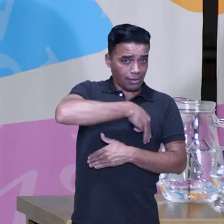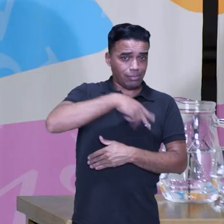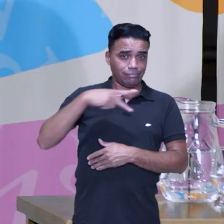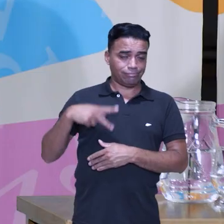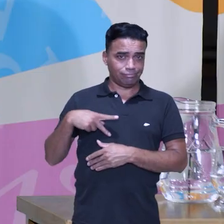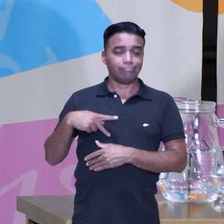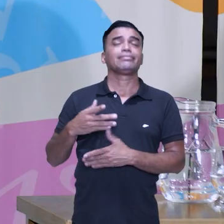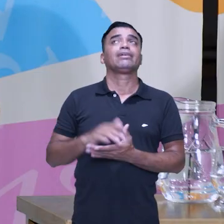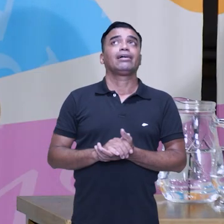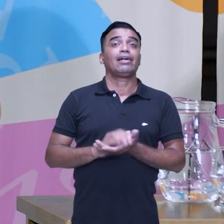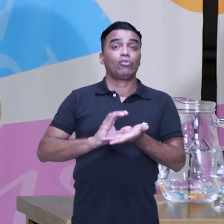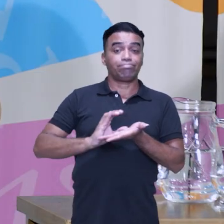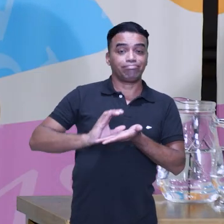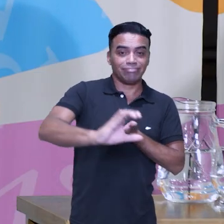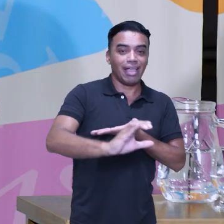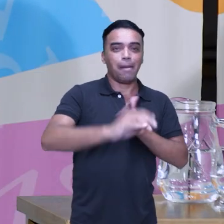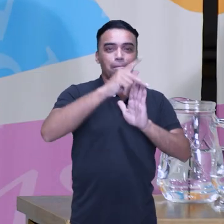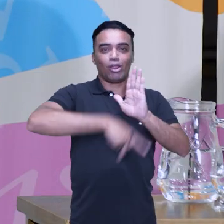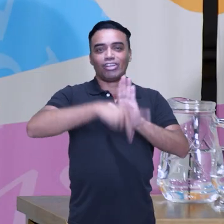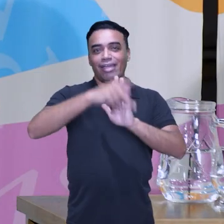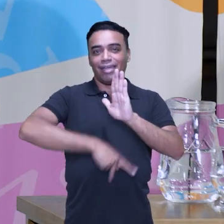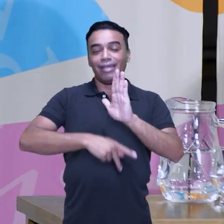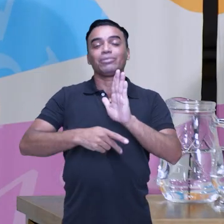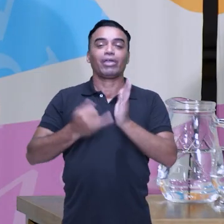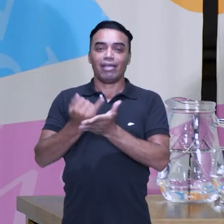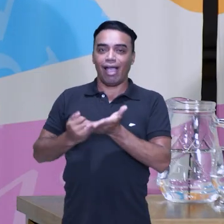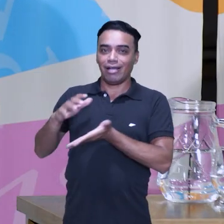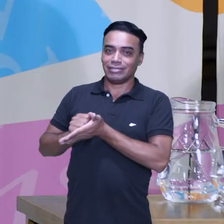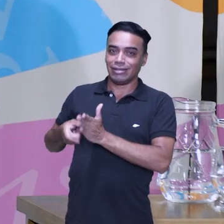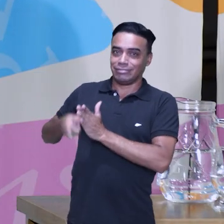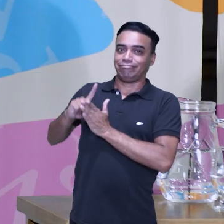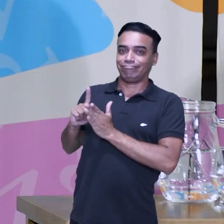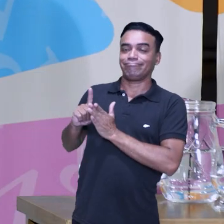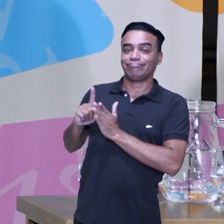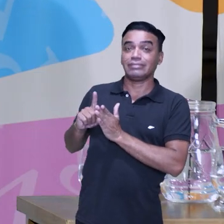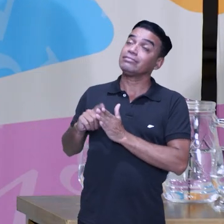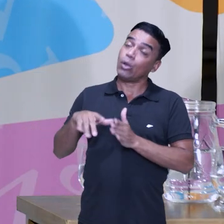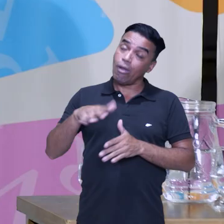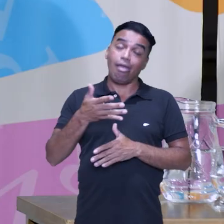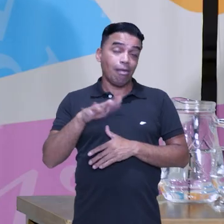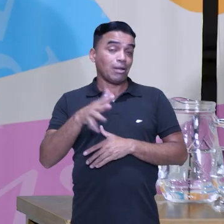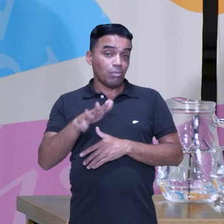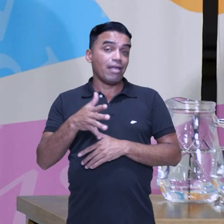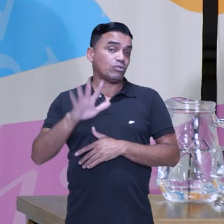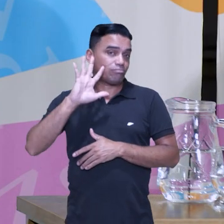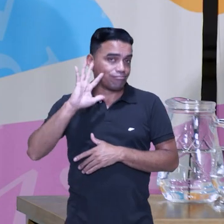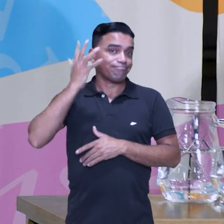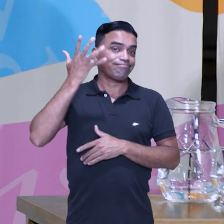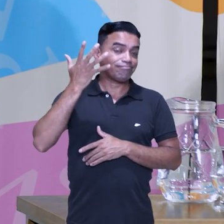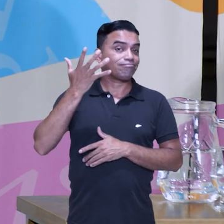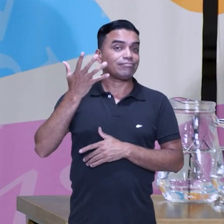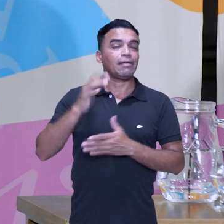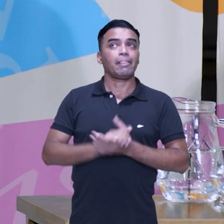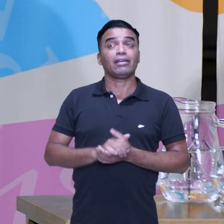essa destinação e essa contemplação desse projeto que foi cadastrado. Então, é mais ou menos dessa forma que funciona. Então, tem